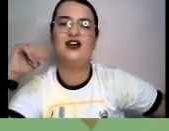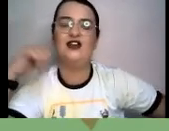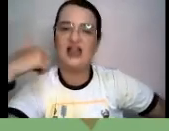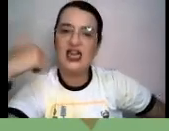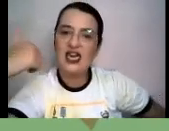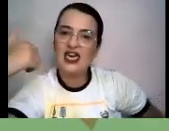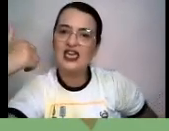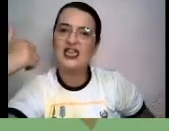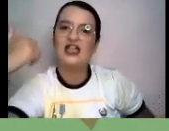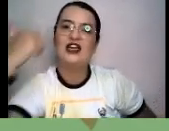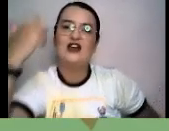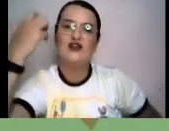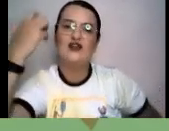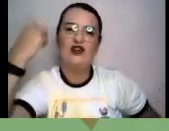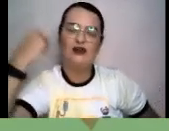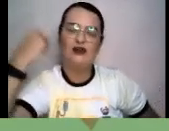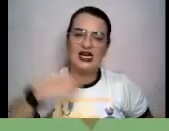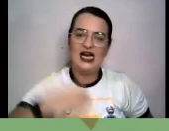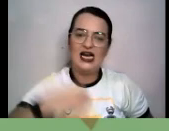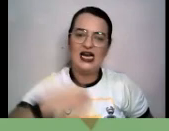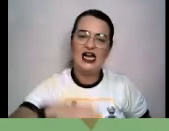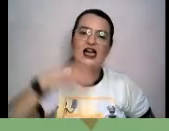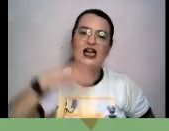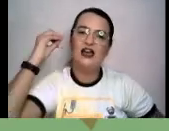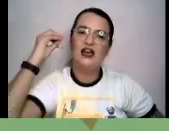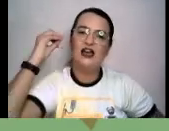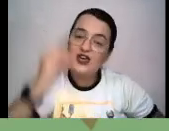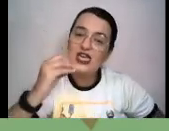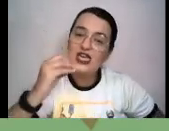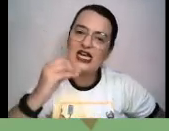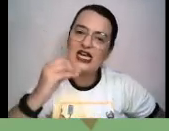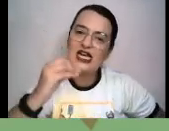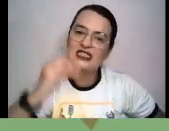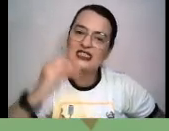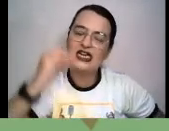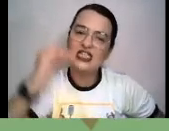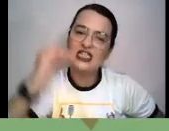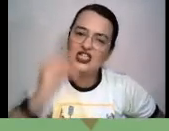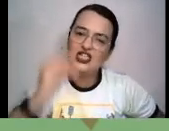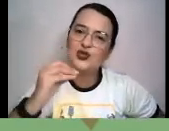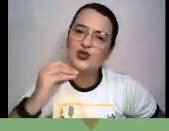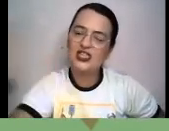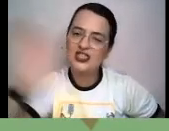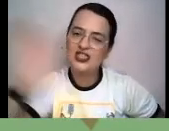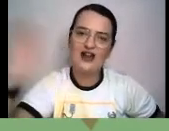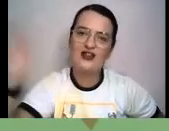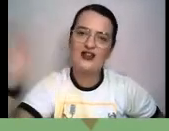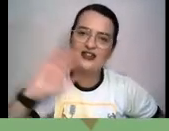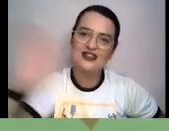ok? Vamos lá. Fiquem em casa e estudem. Tchau, tchau.